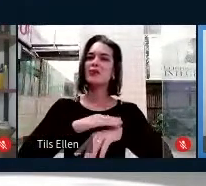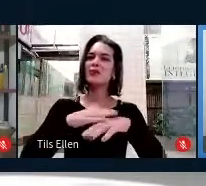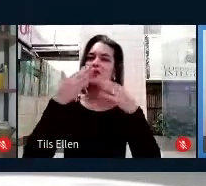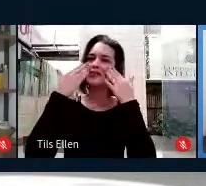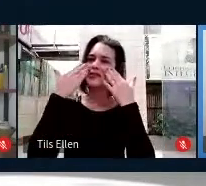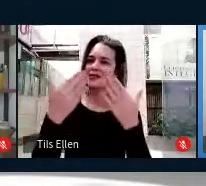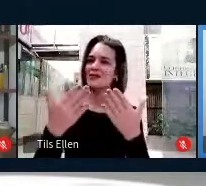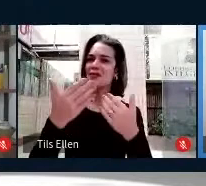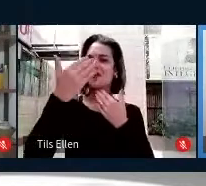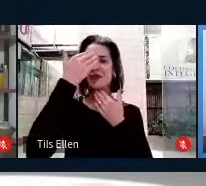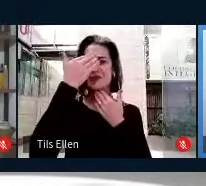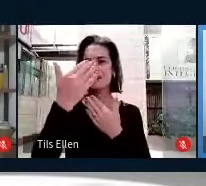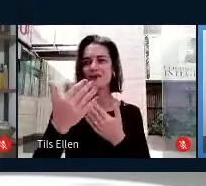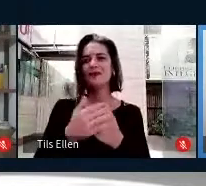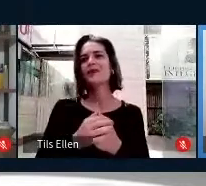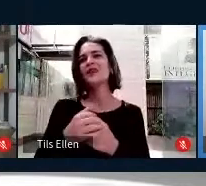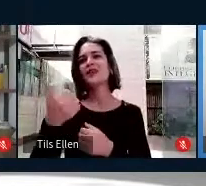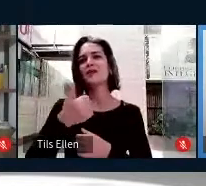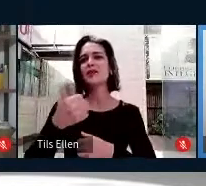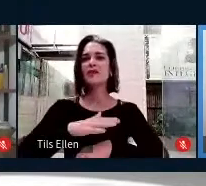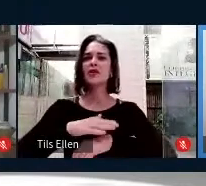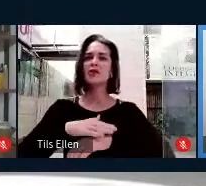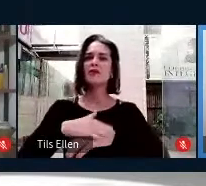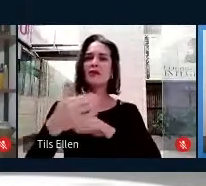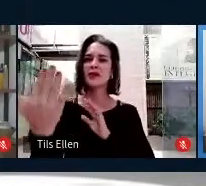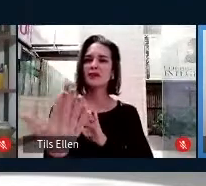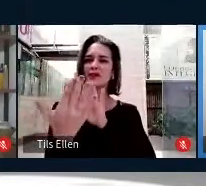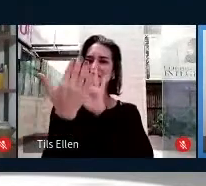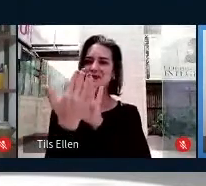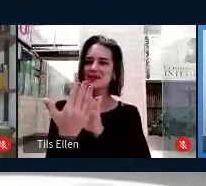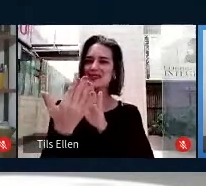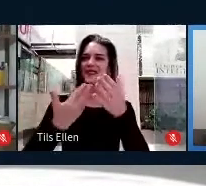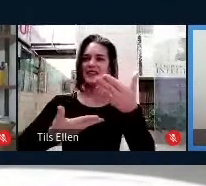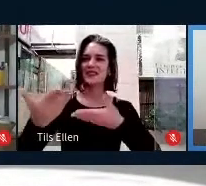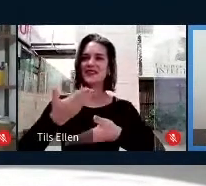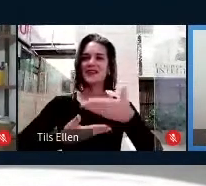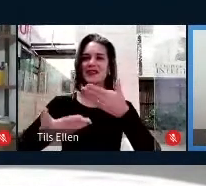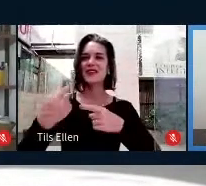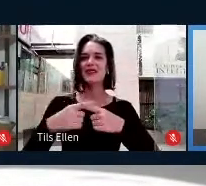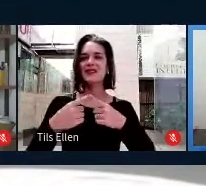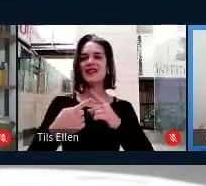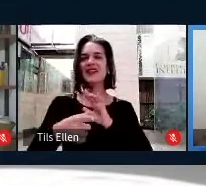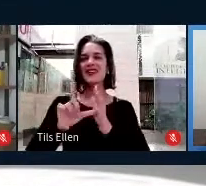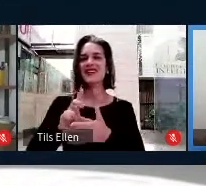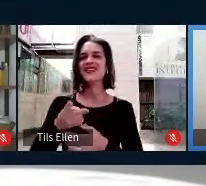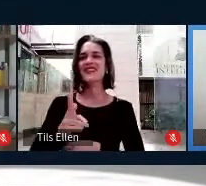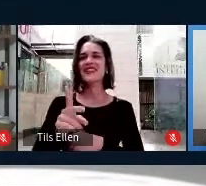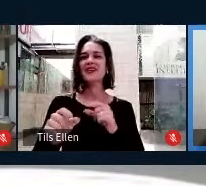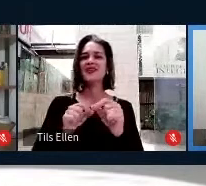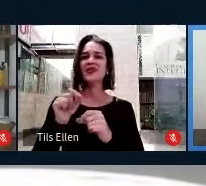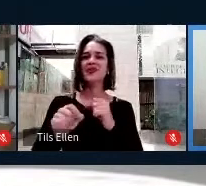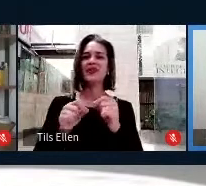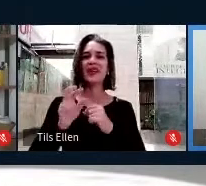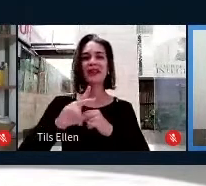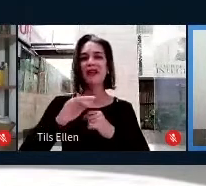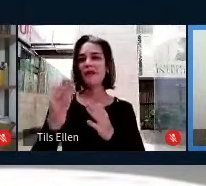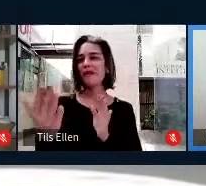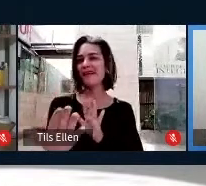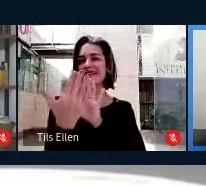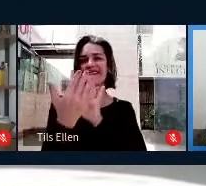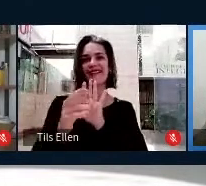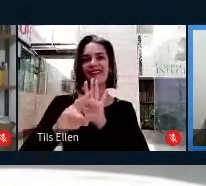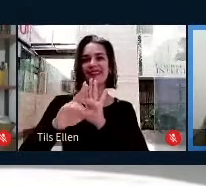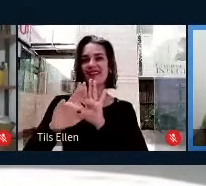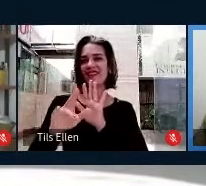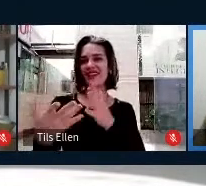Prazer estar aqui nessa primeira interlocução face a face, né? Nossa interlocução é sempre não face a face, digamos